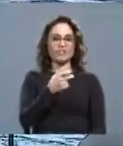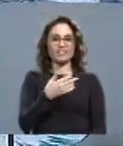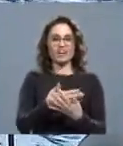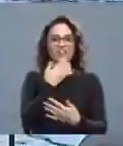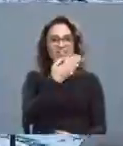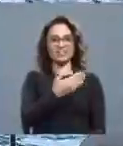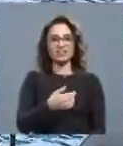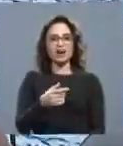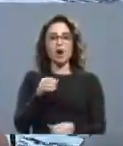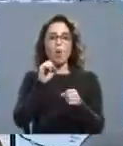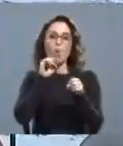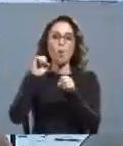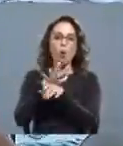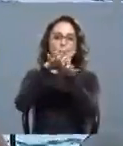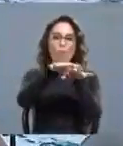ondas estavam meias de lado e